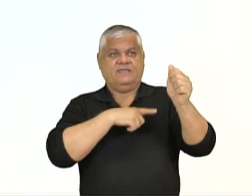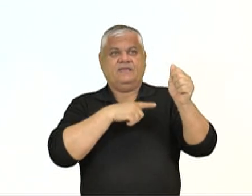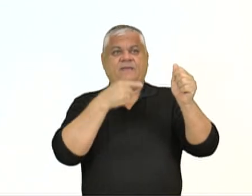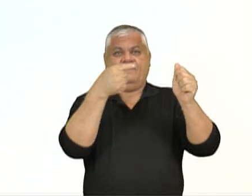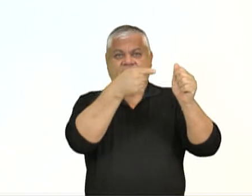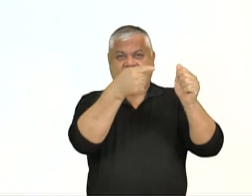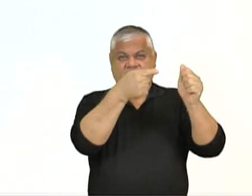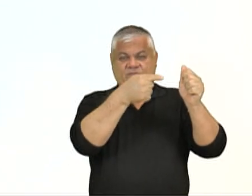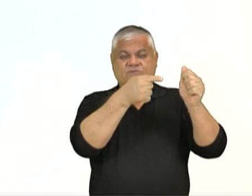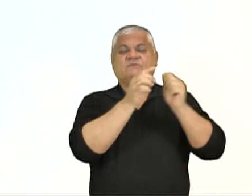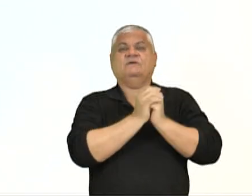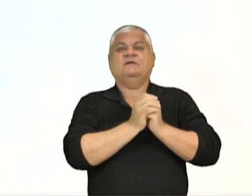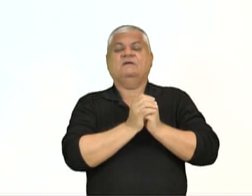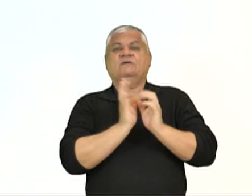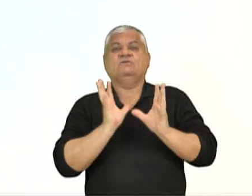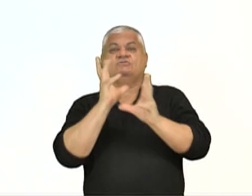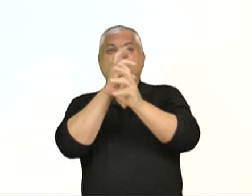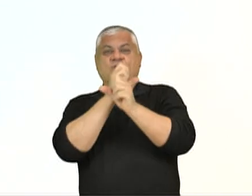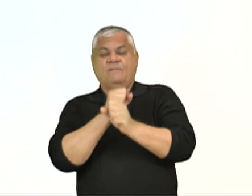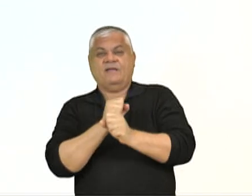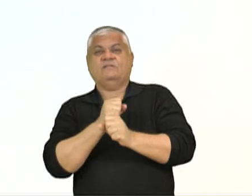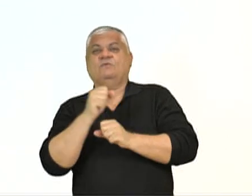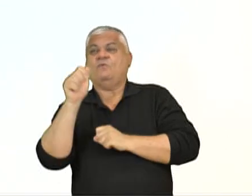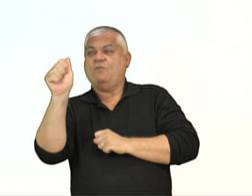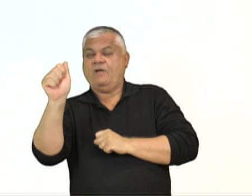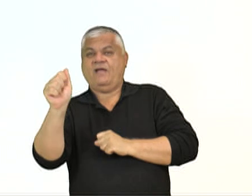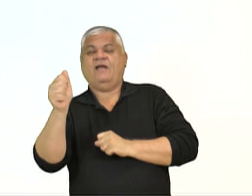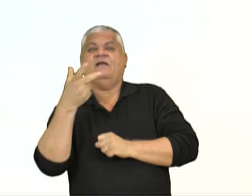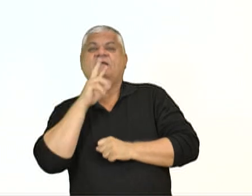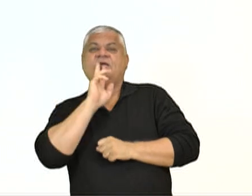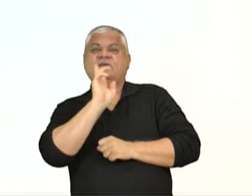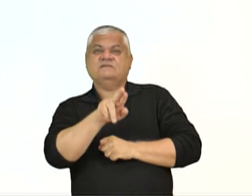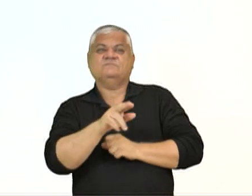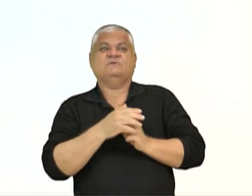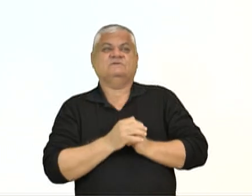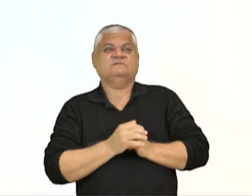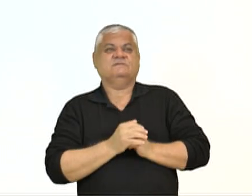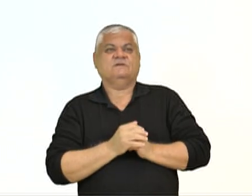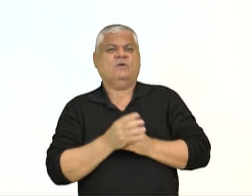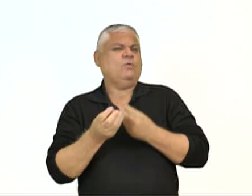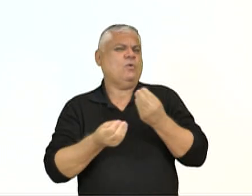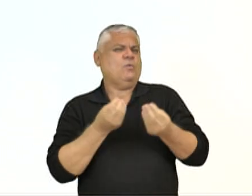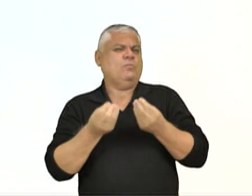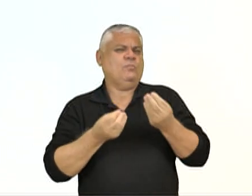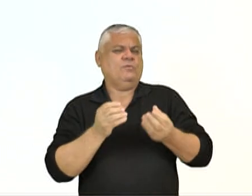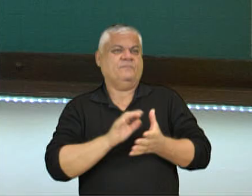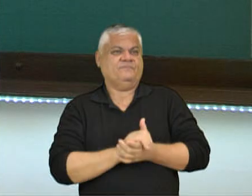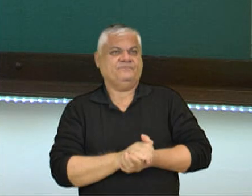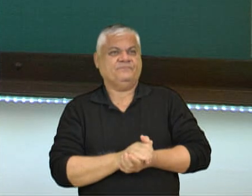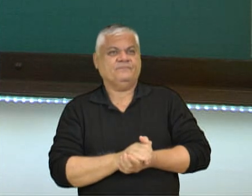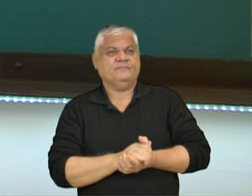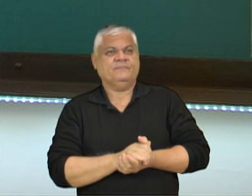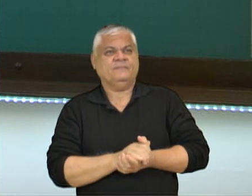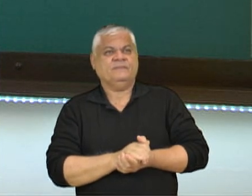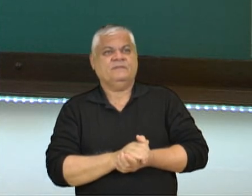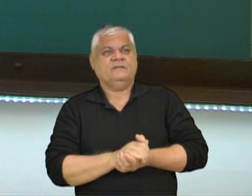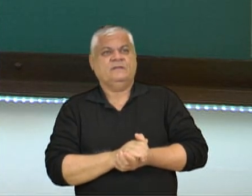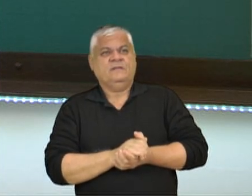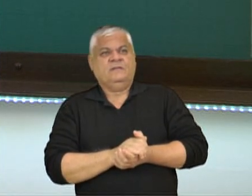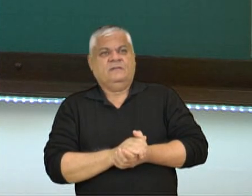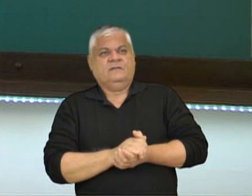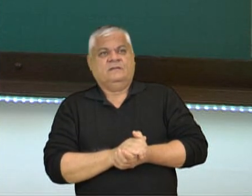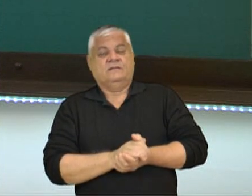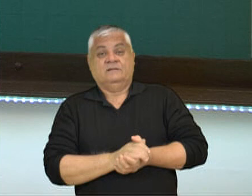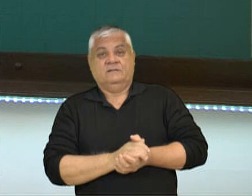A, a matriz que somada com A resulta em uma matriz nula. Vamos ver como é que isso fica com os números?